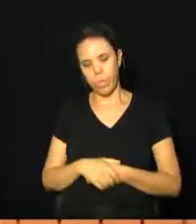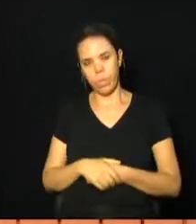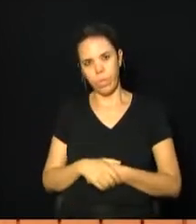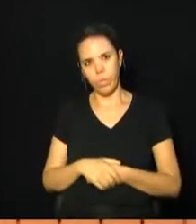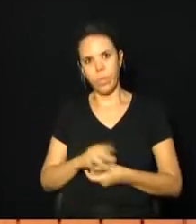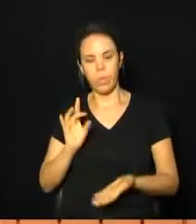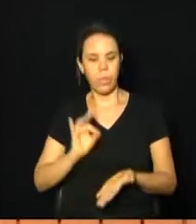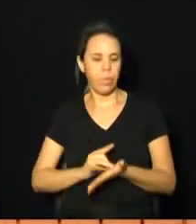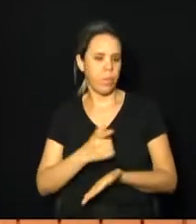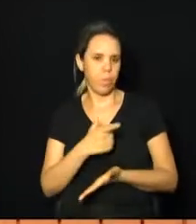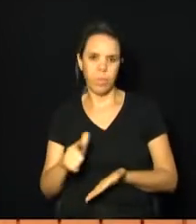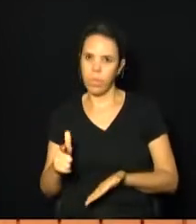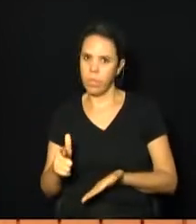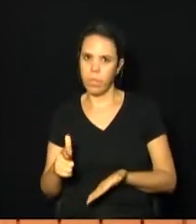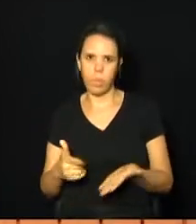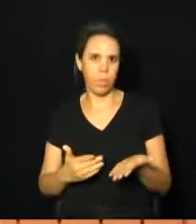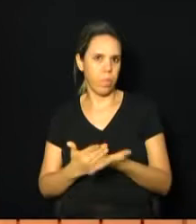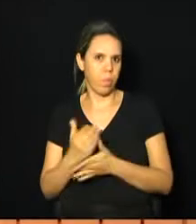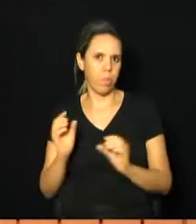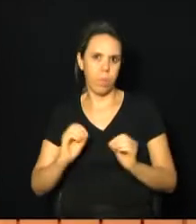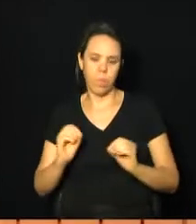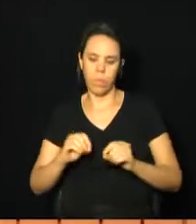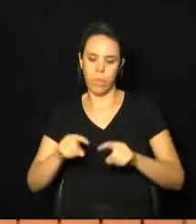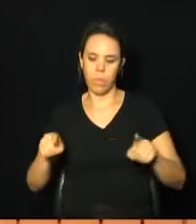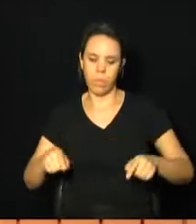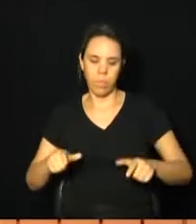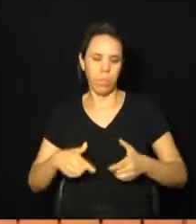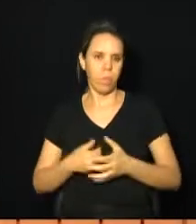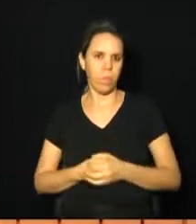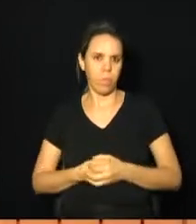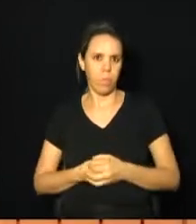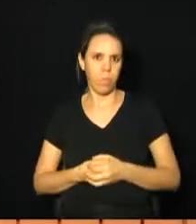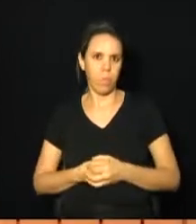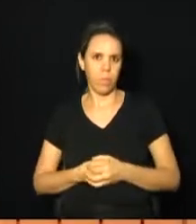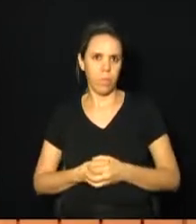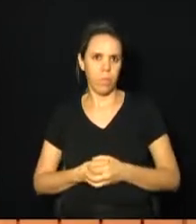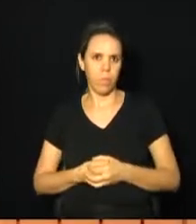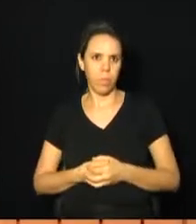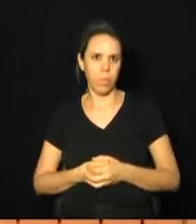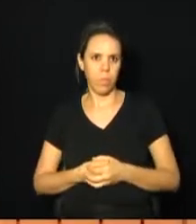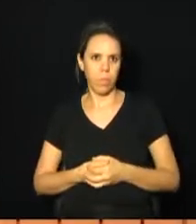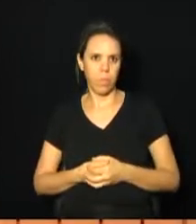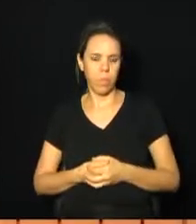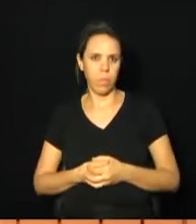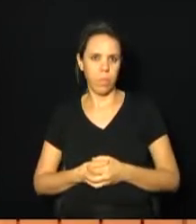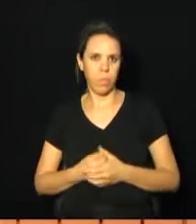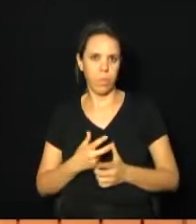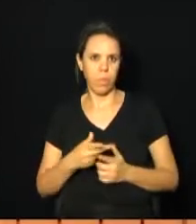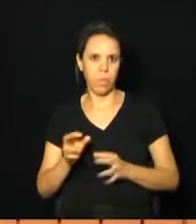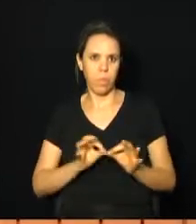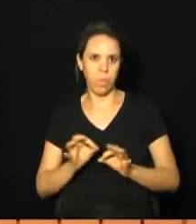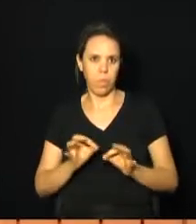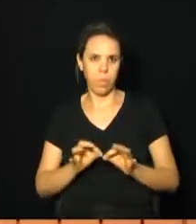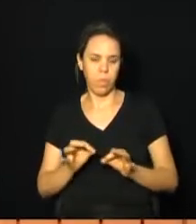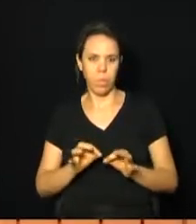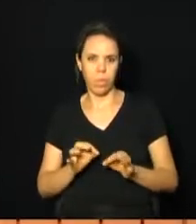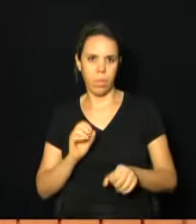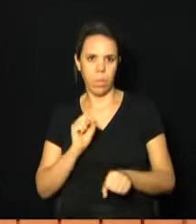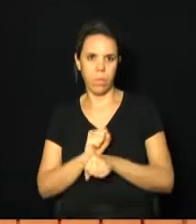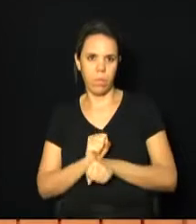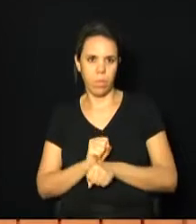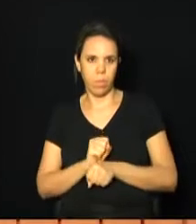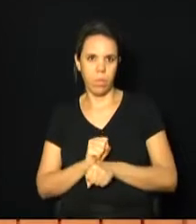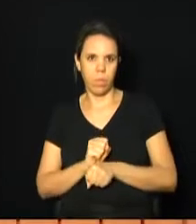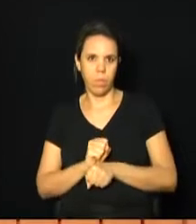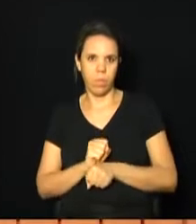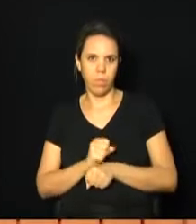e realmente não está sendo aprovado nenhum loteamento a partir do que saiu o plano de manejo, está tudo parado. Então,